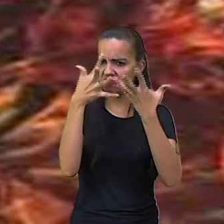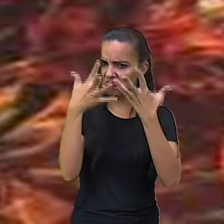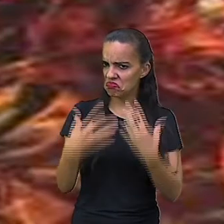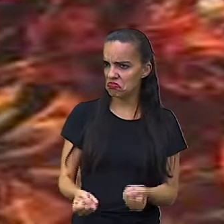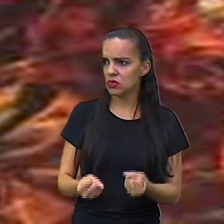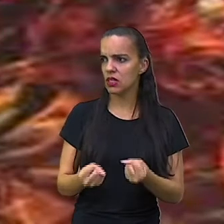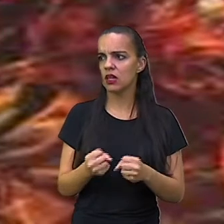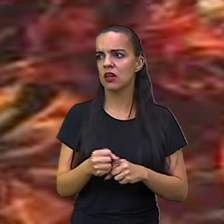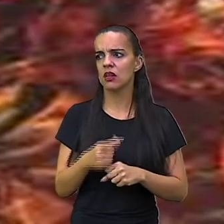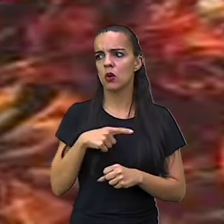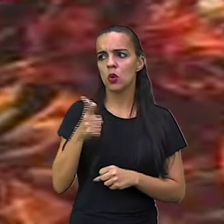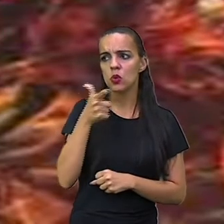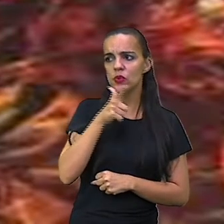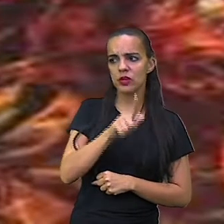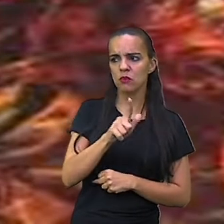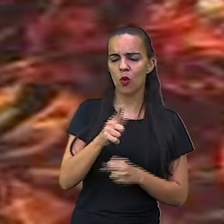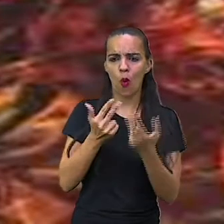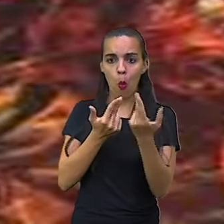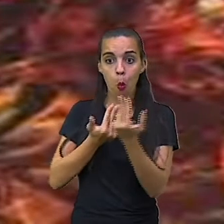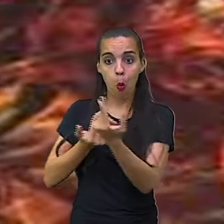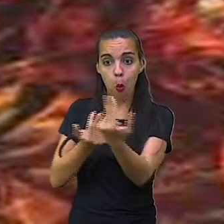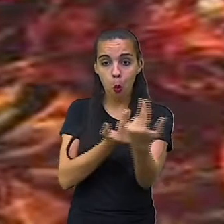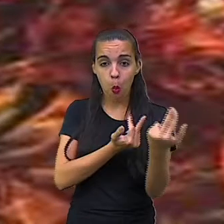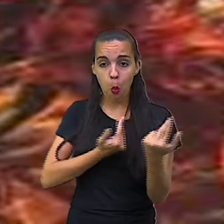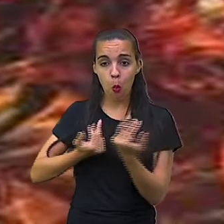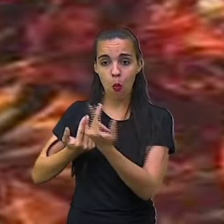aceitaria ganhar o mesmo